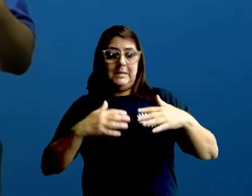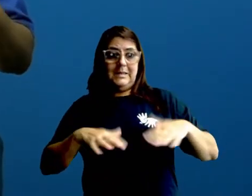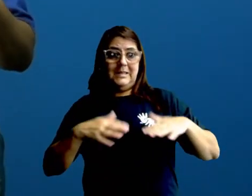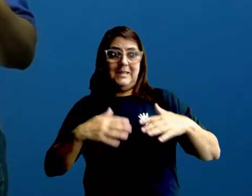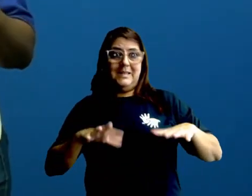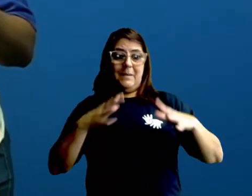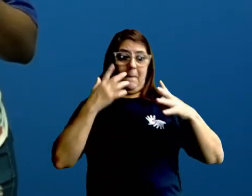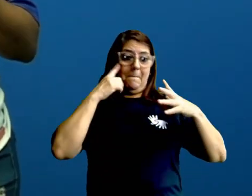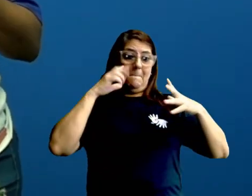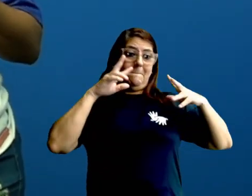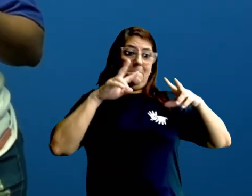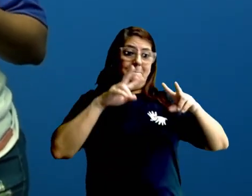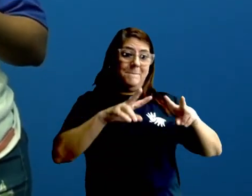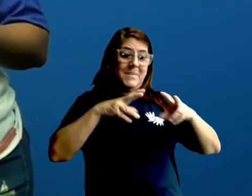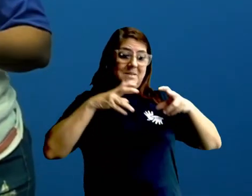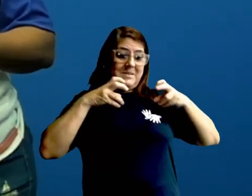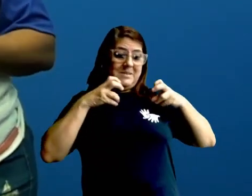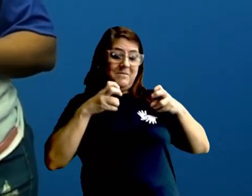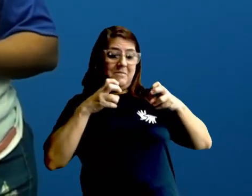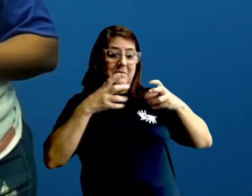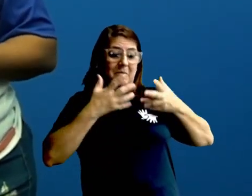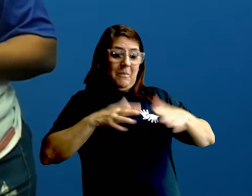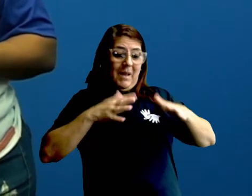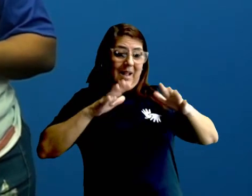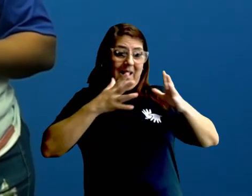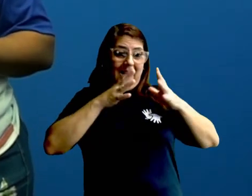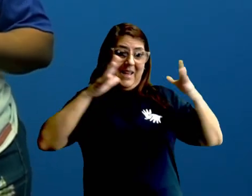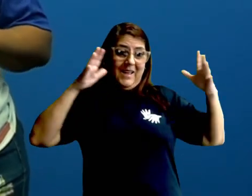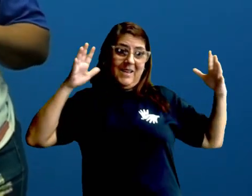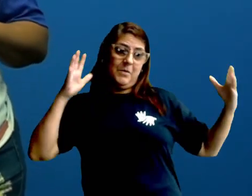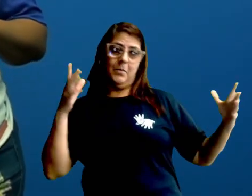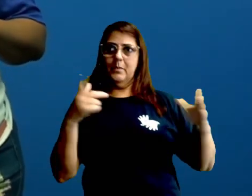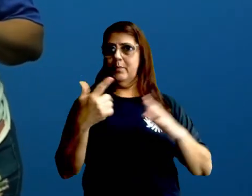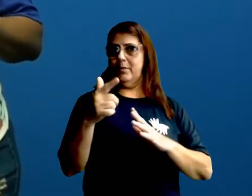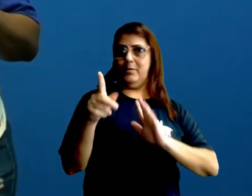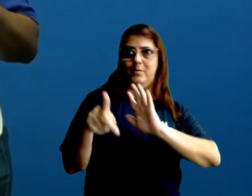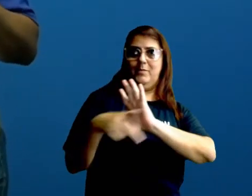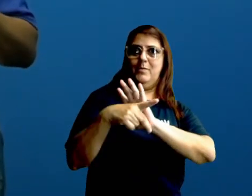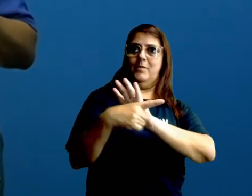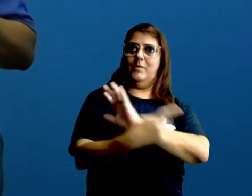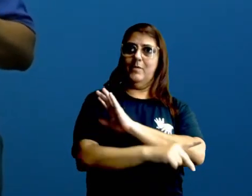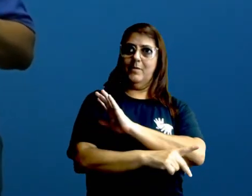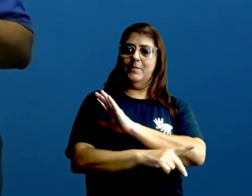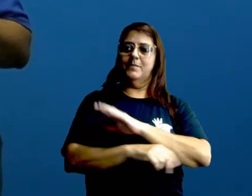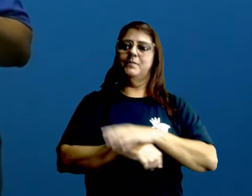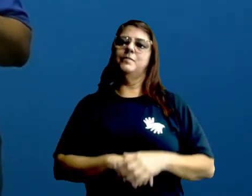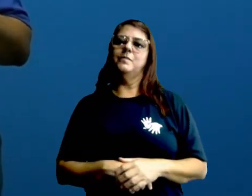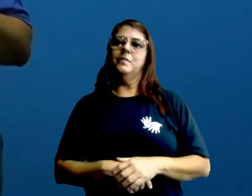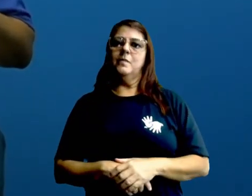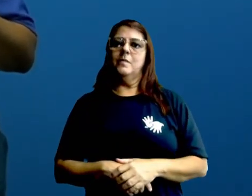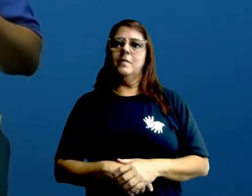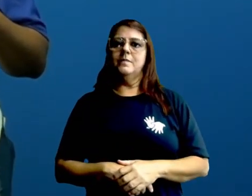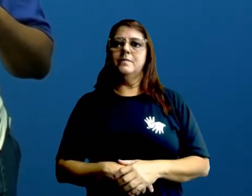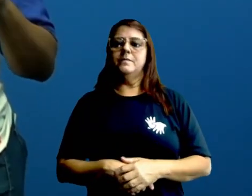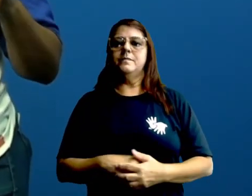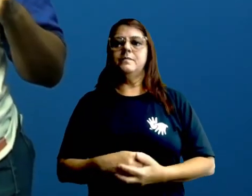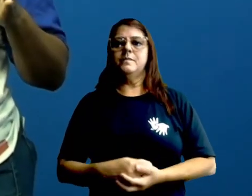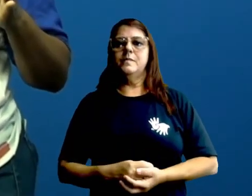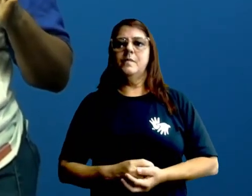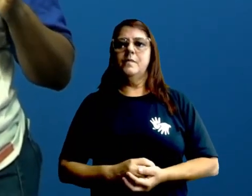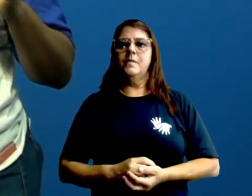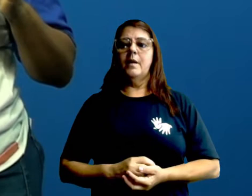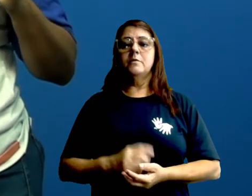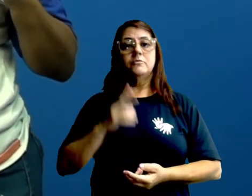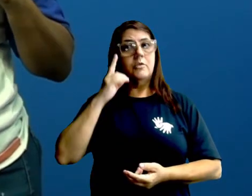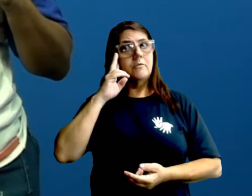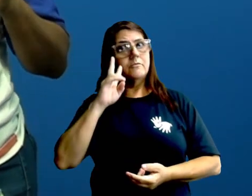brilho, mas ele não possui luz própria, tá certo? Assim como também o cometa, tá bom? Então vamos lá, vamos ver